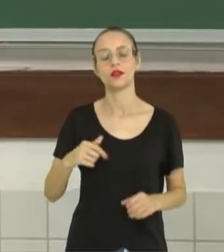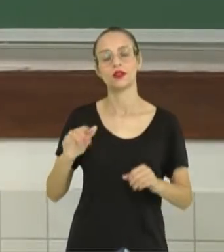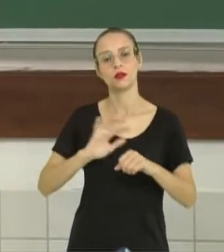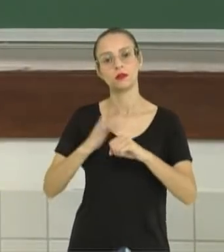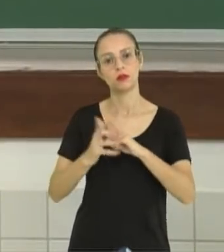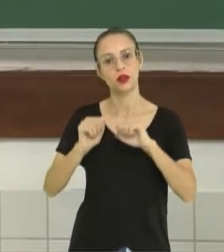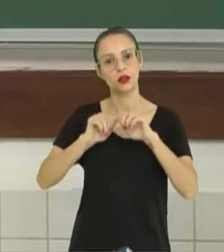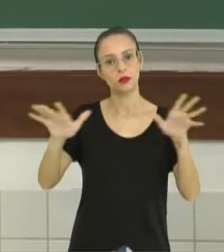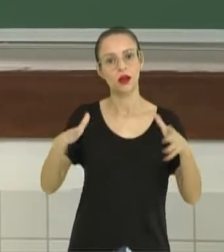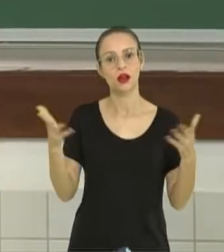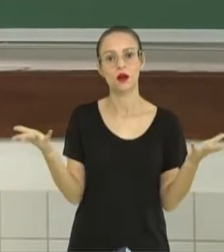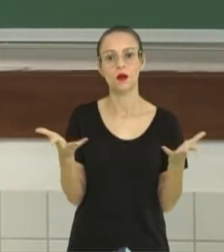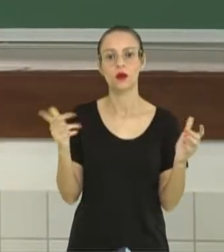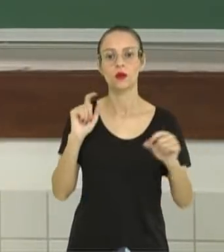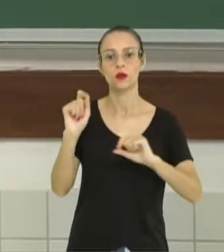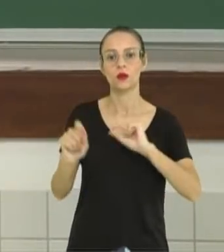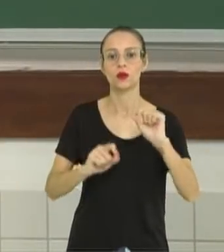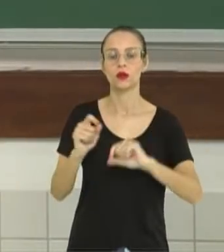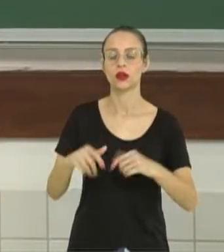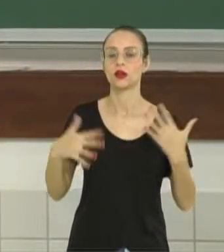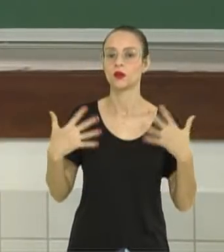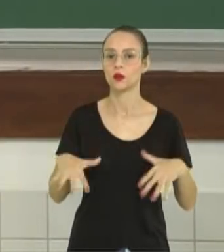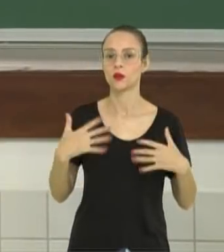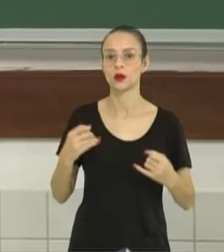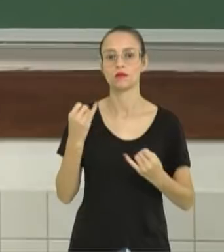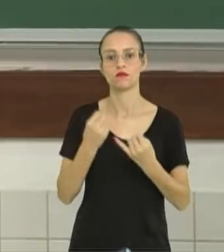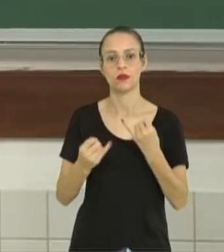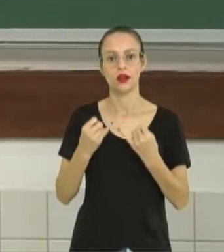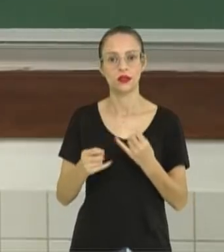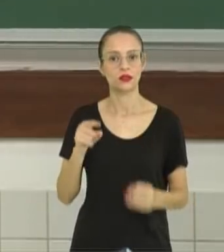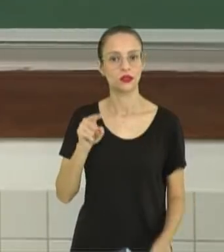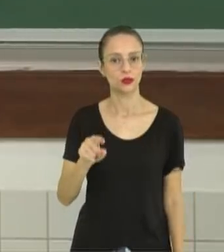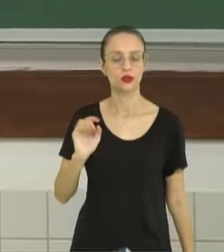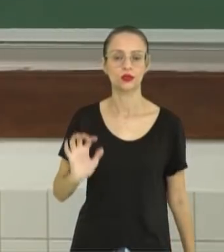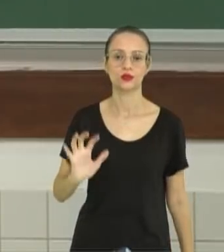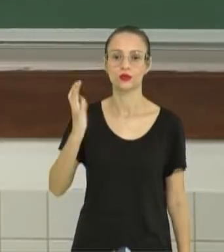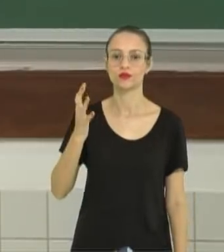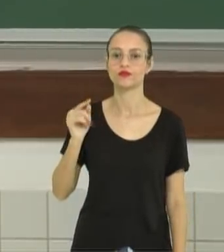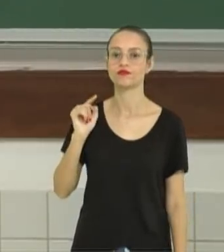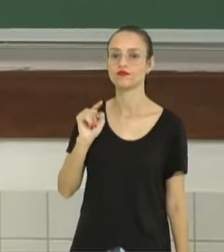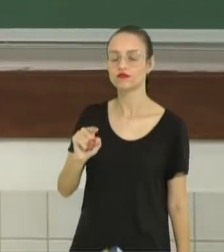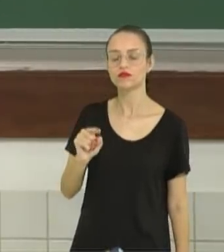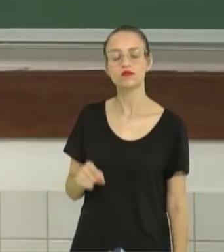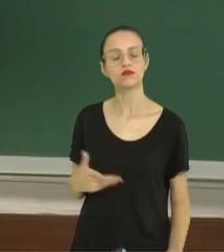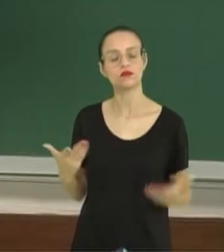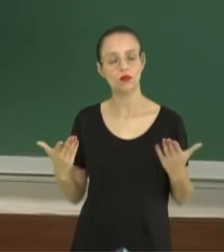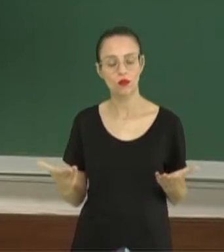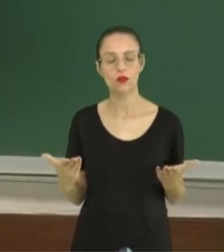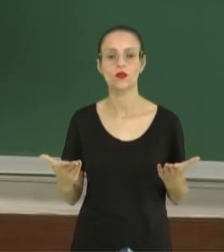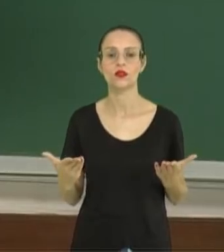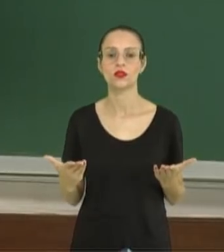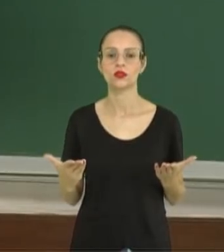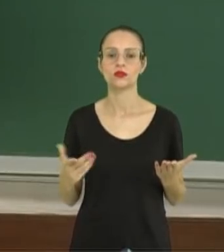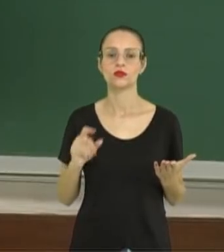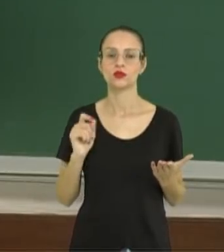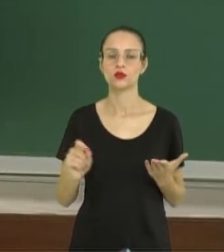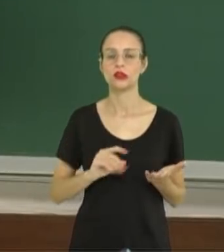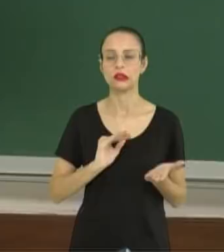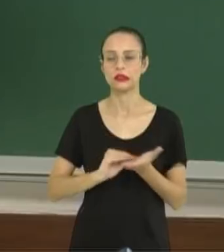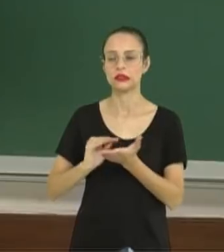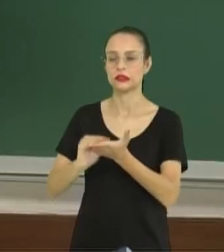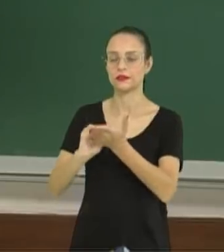agora, muitos casos, né, semelhantes a esse fato aqui de lei de oferta e de procura, né, de escasseamento de